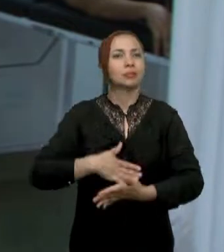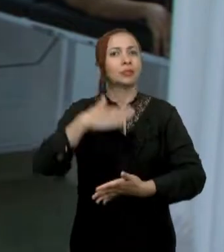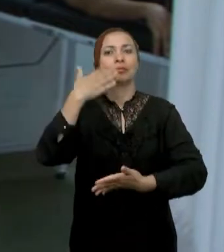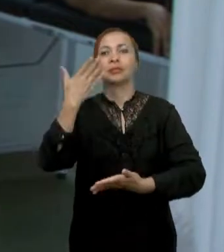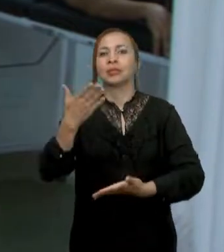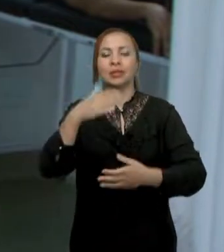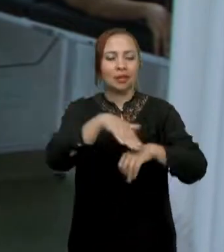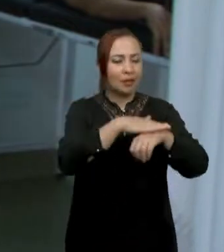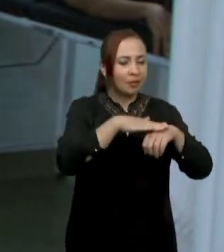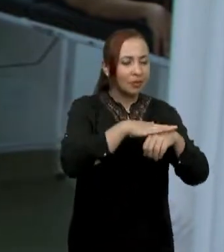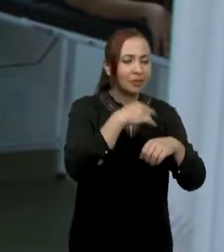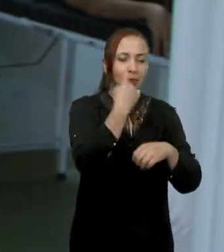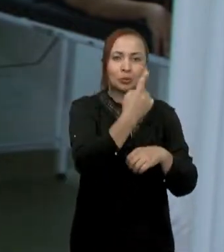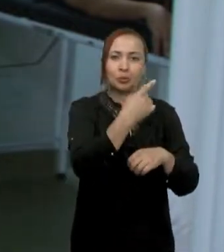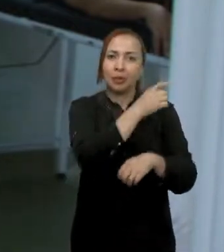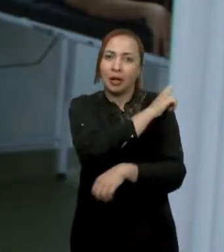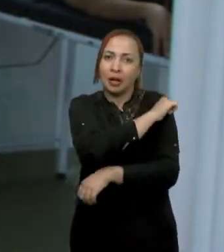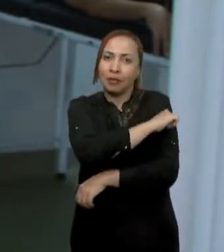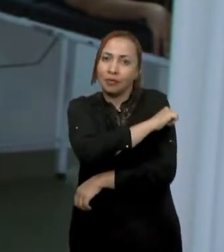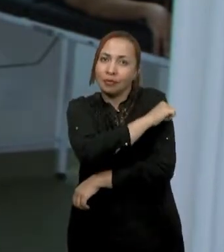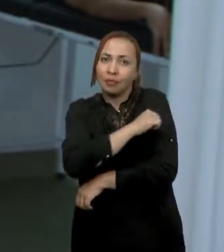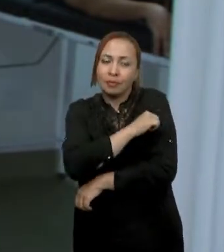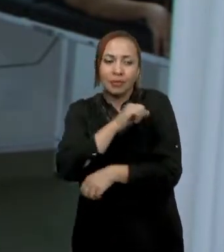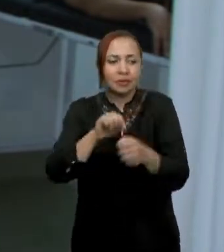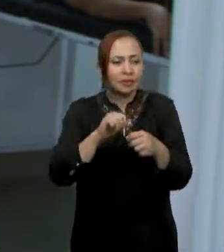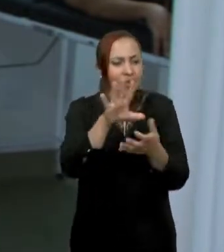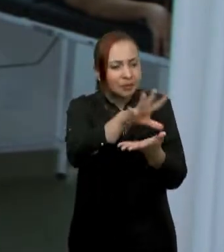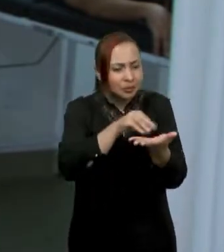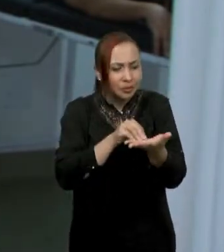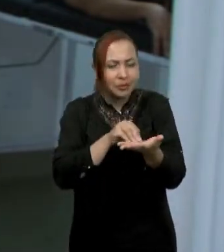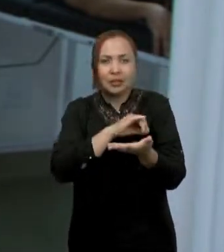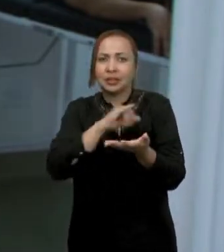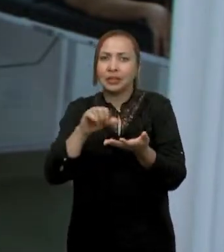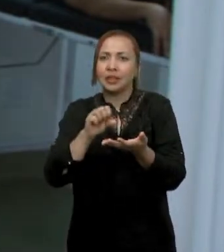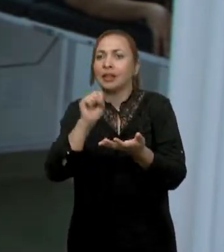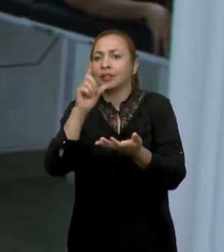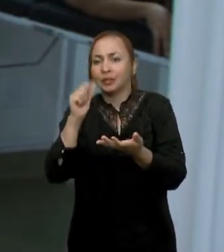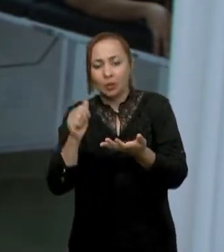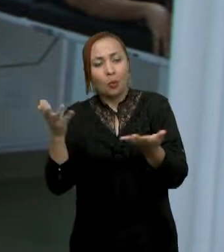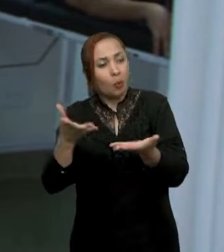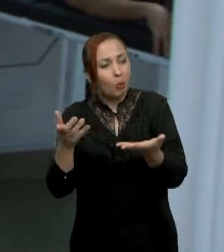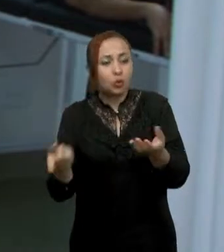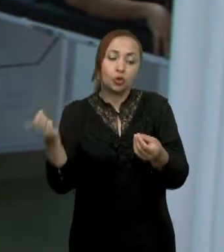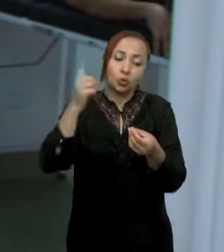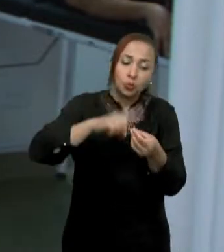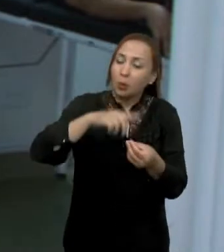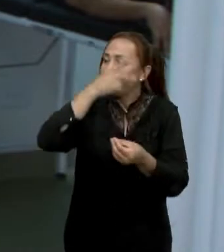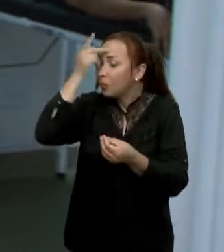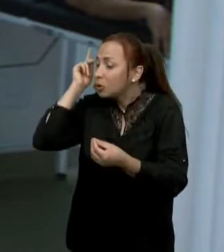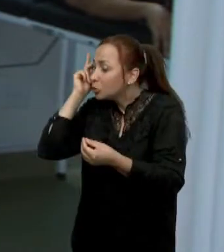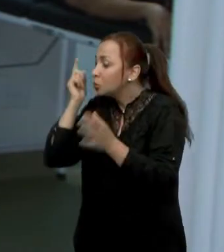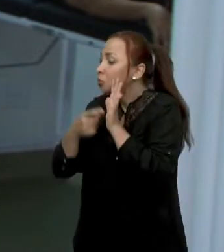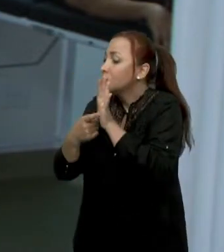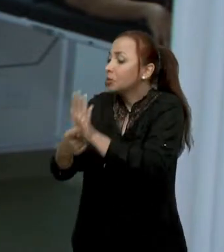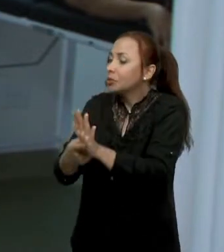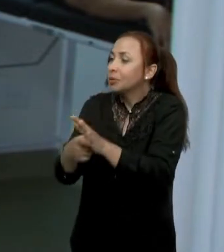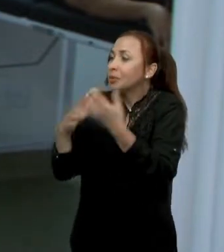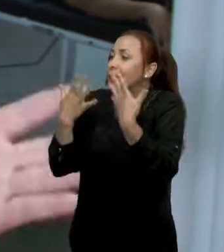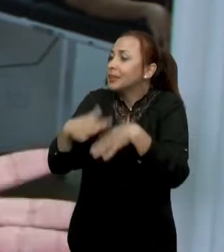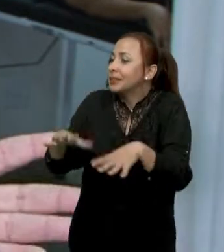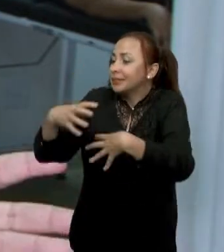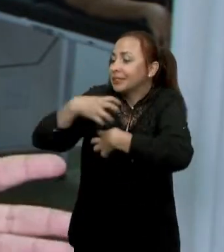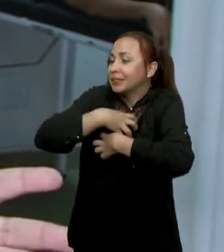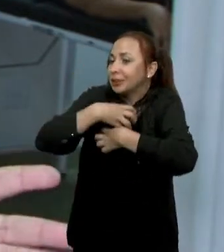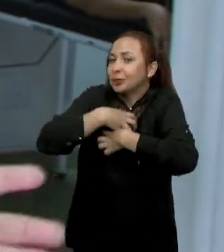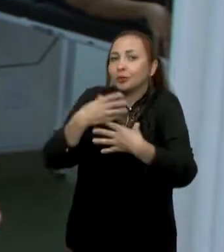Então, assim, você conversando com a enfermeira que faz acolhimento, ela sempre coloca: Silvia, hoje chegou uma pessoa que apresentou